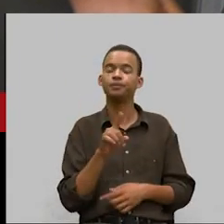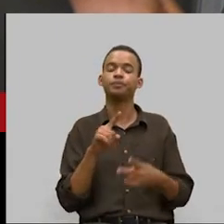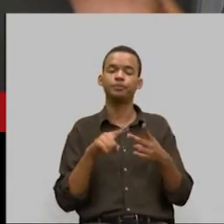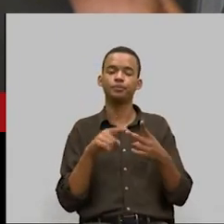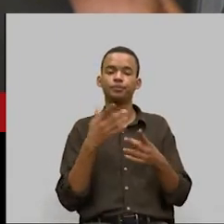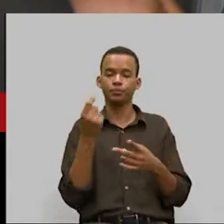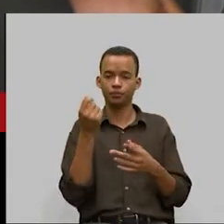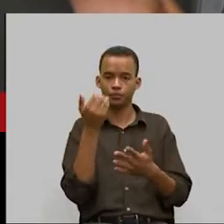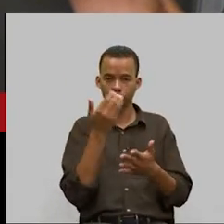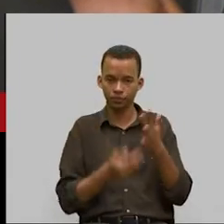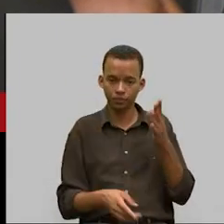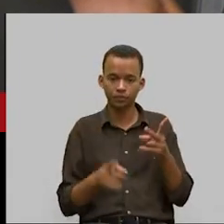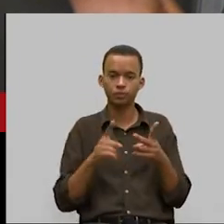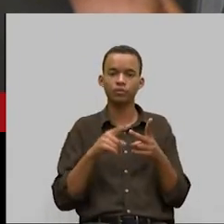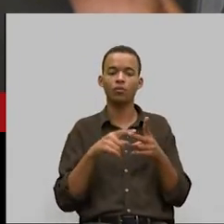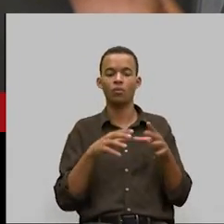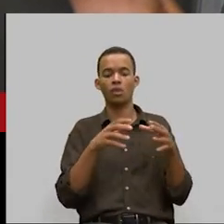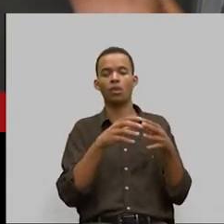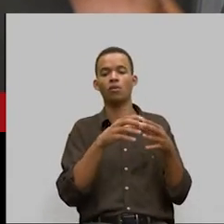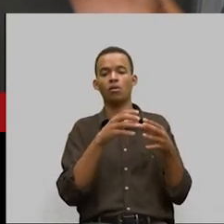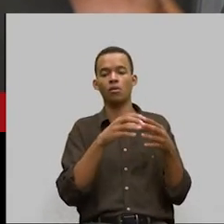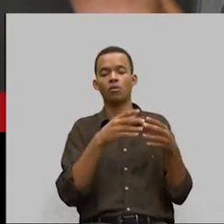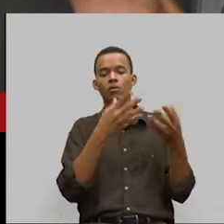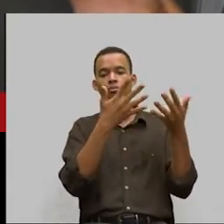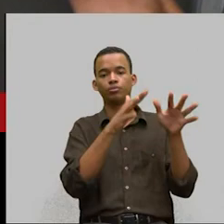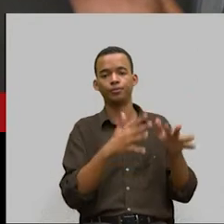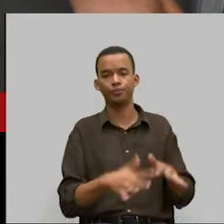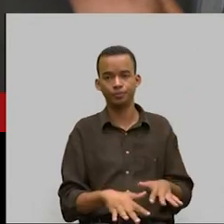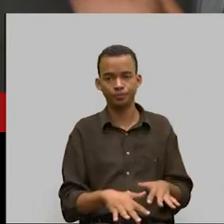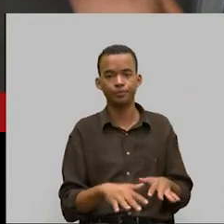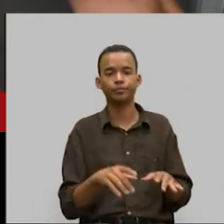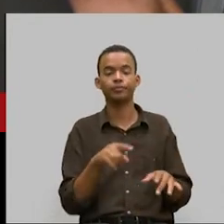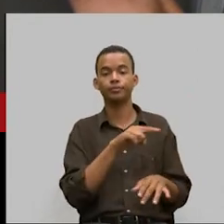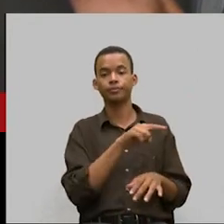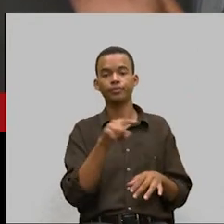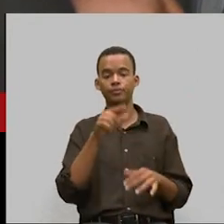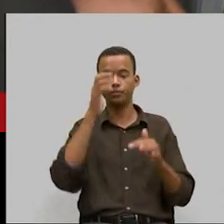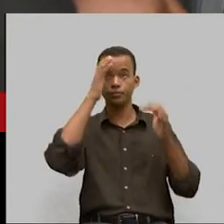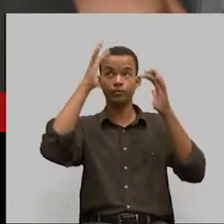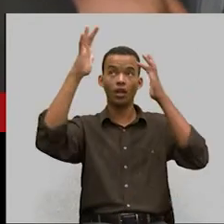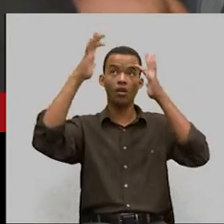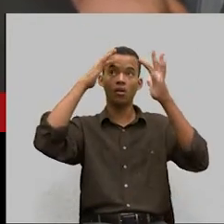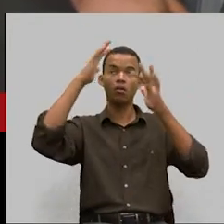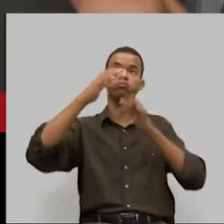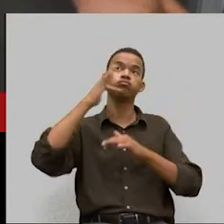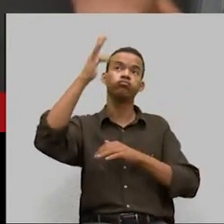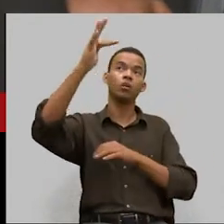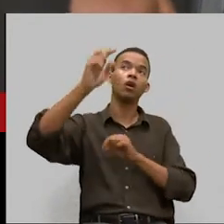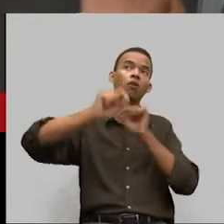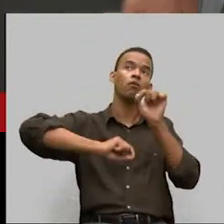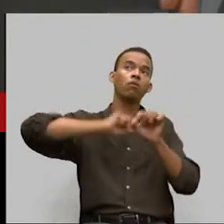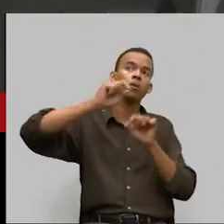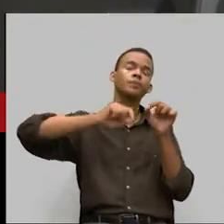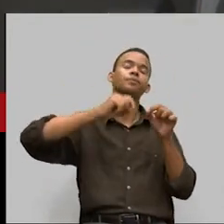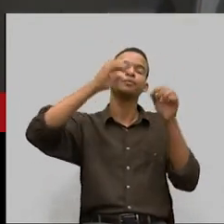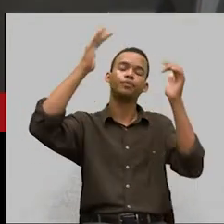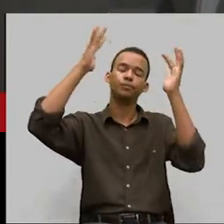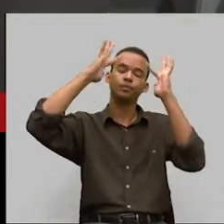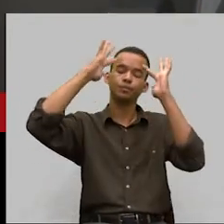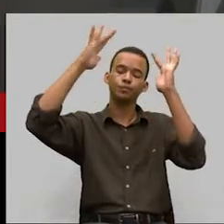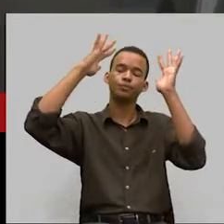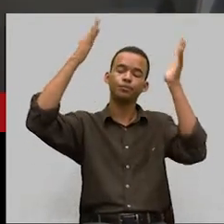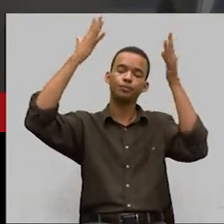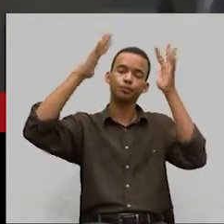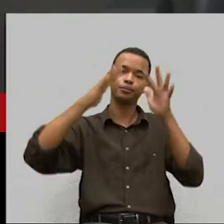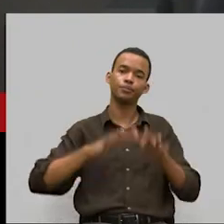porque destrói aquela comunidade destrói os sonhos daqueles jovens daquelas crianças é